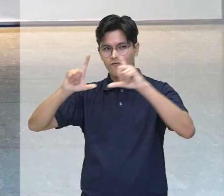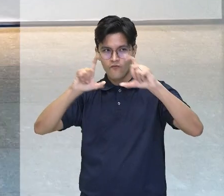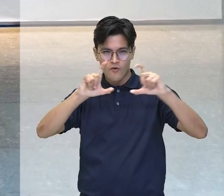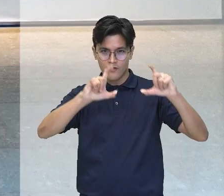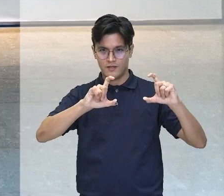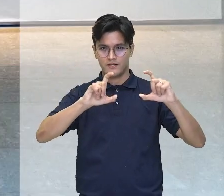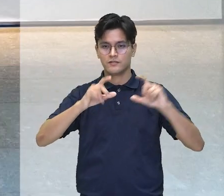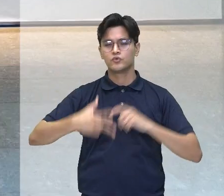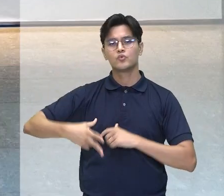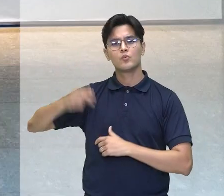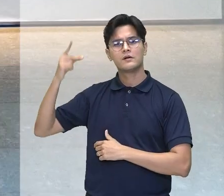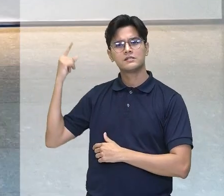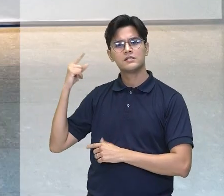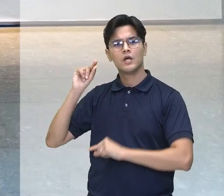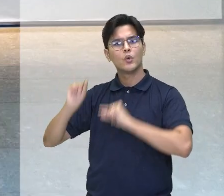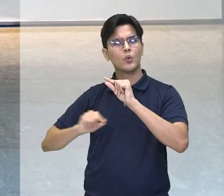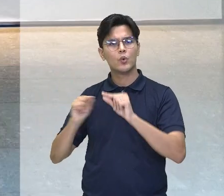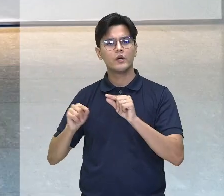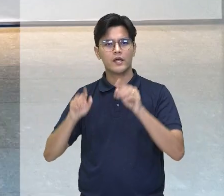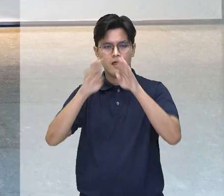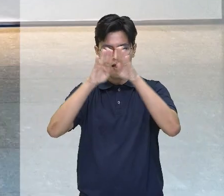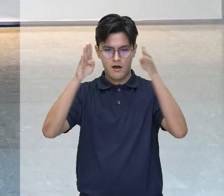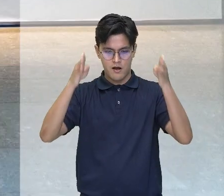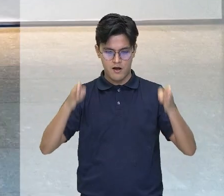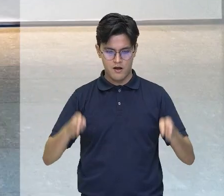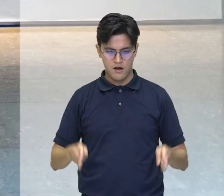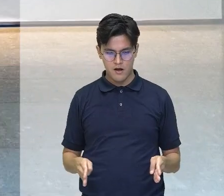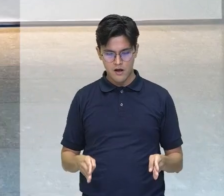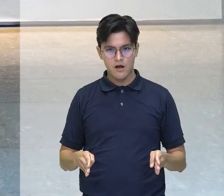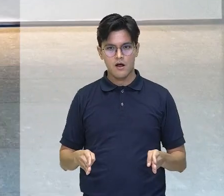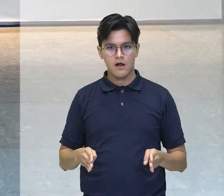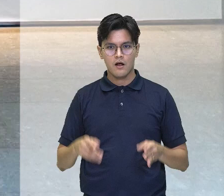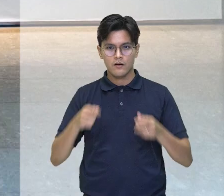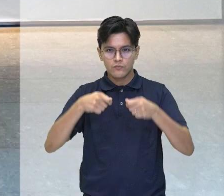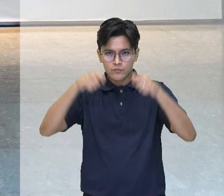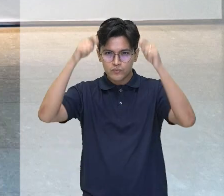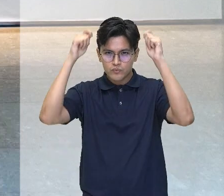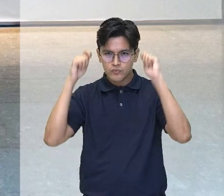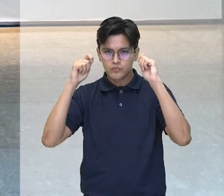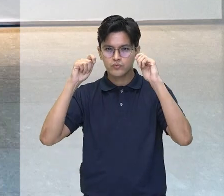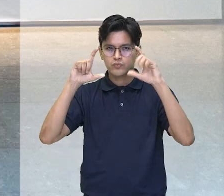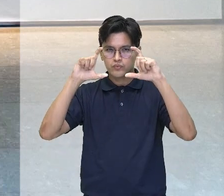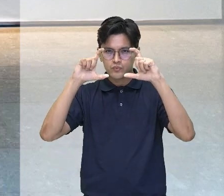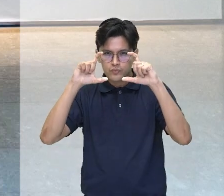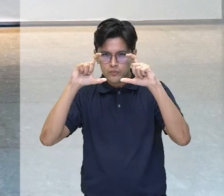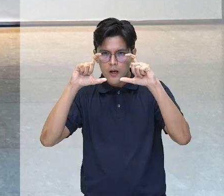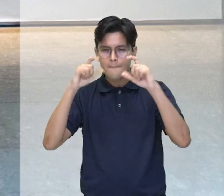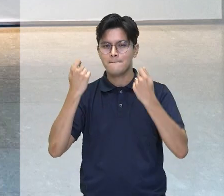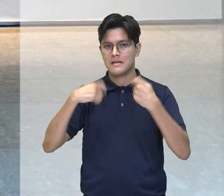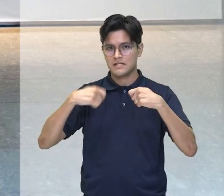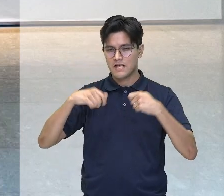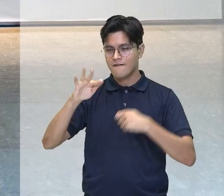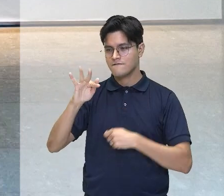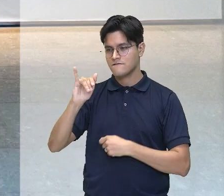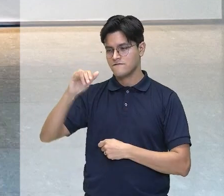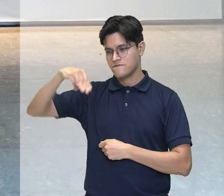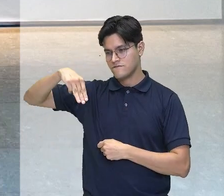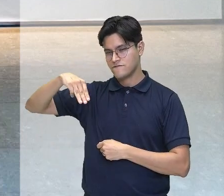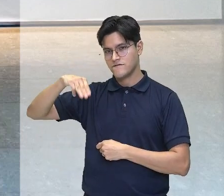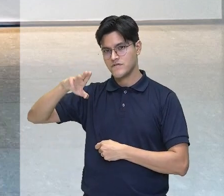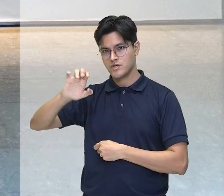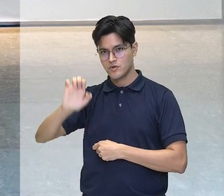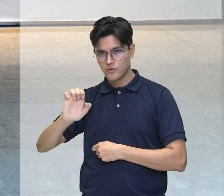certo? Antigamente as câmeras eram analógicas e necessitavam de filmes que tinham ali uma limitação no número